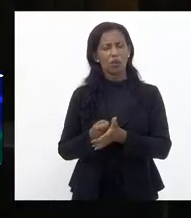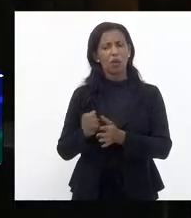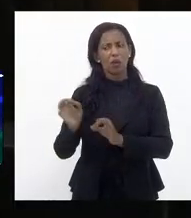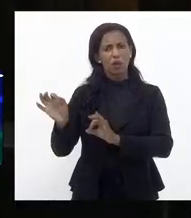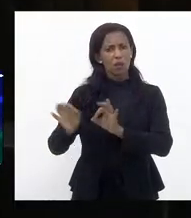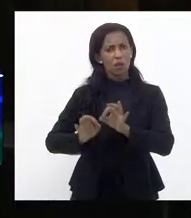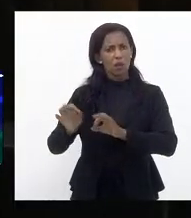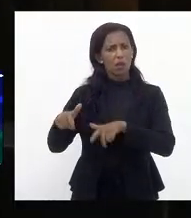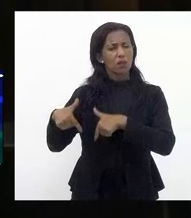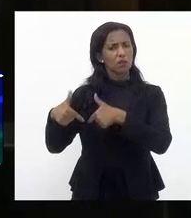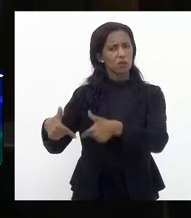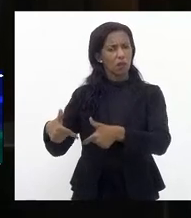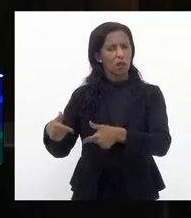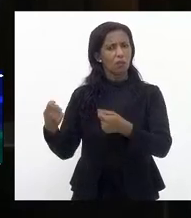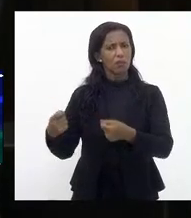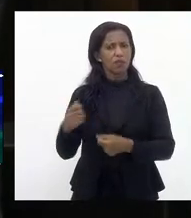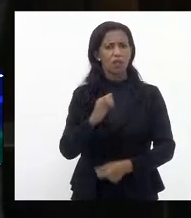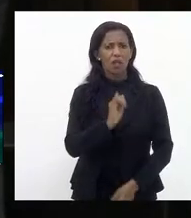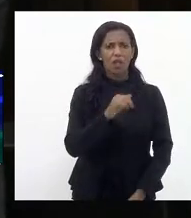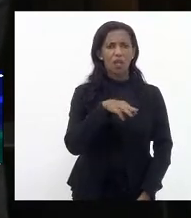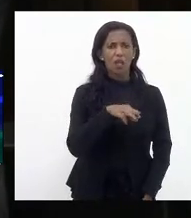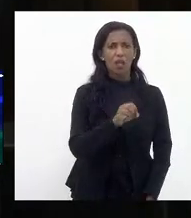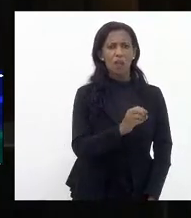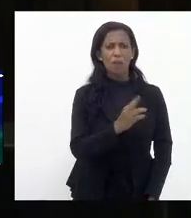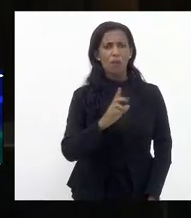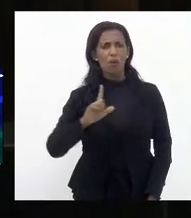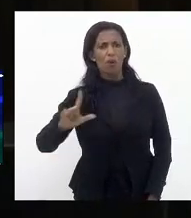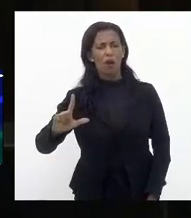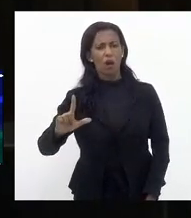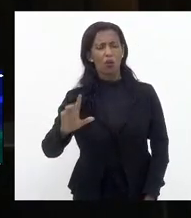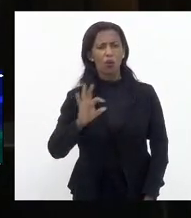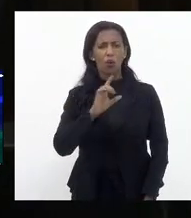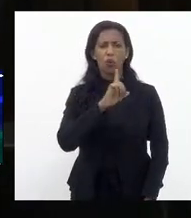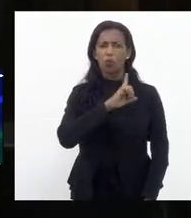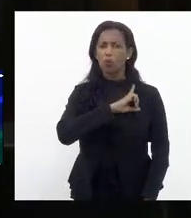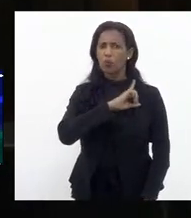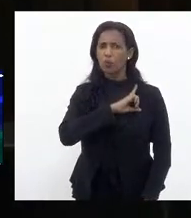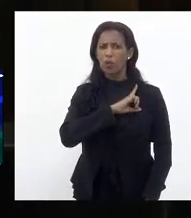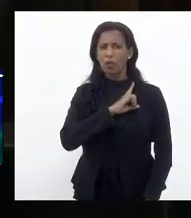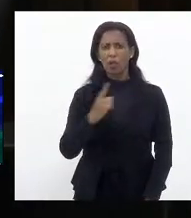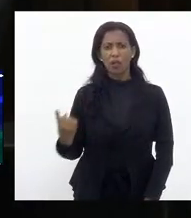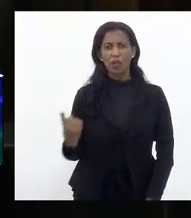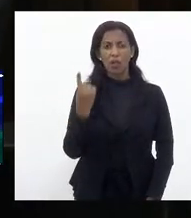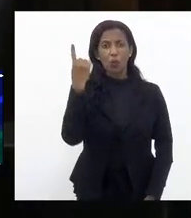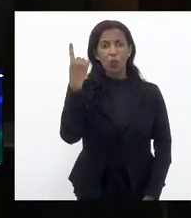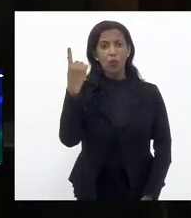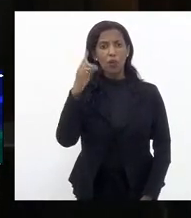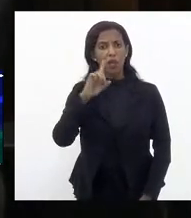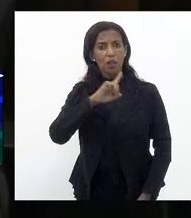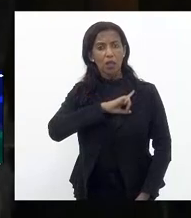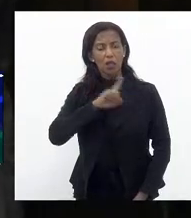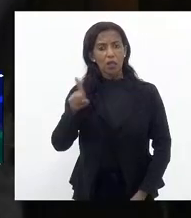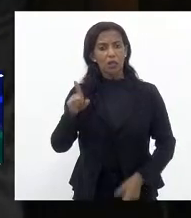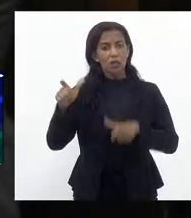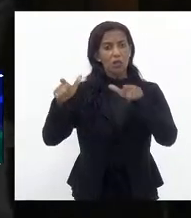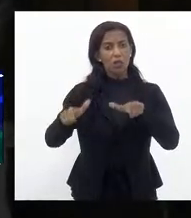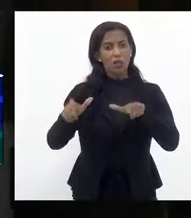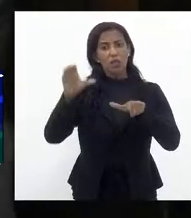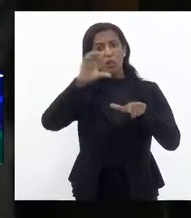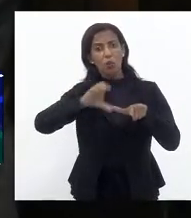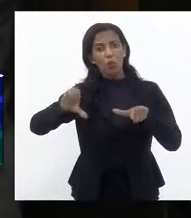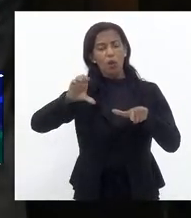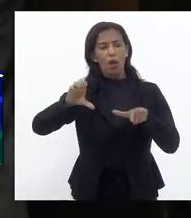tomadas. É imoral o delegado estar à frente da única delegacia daquele município ser